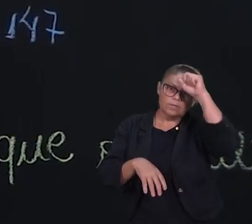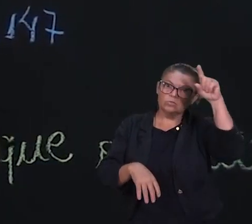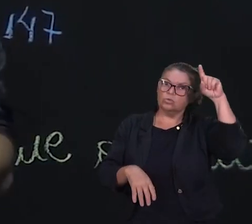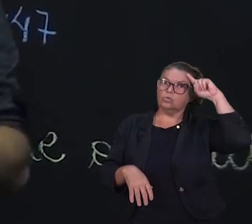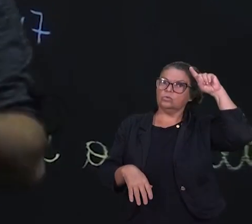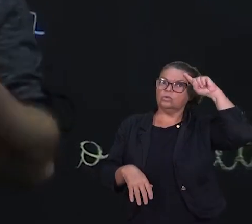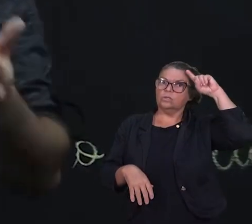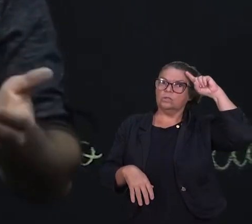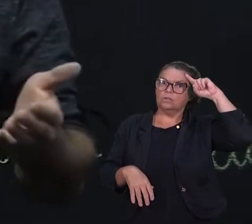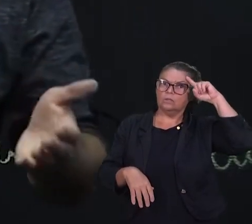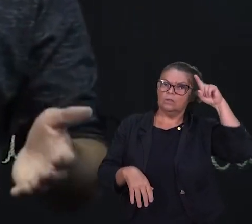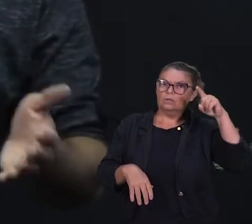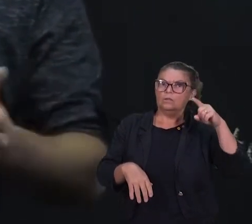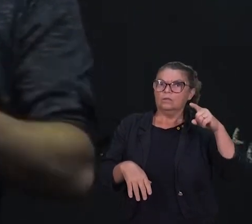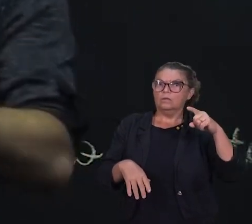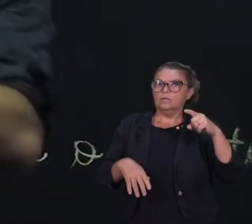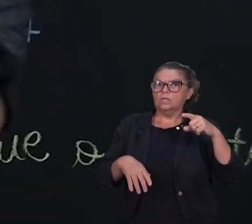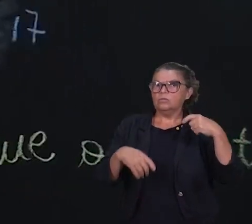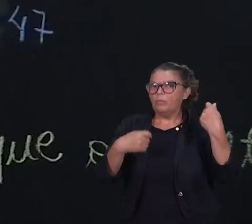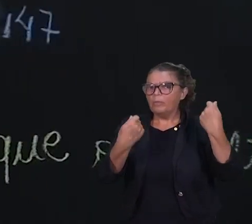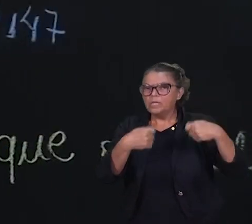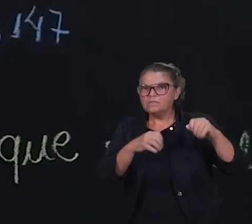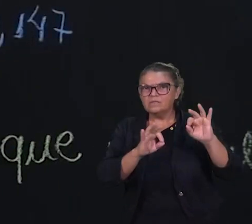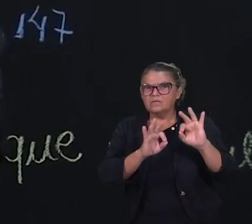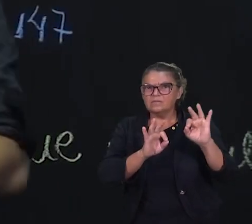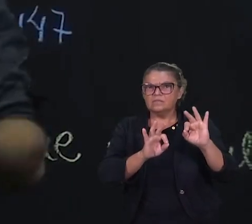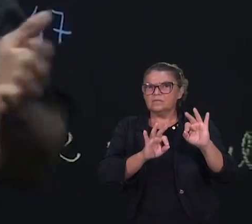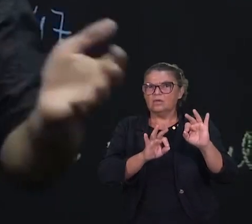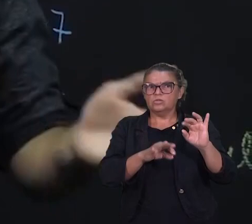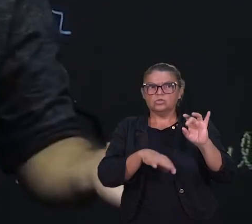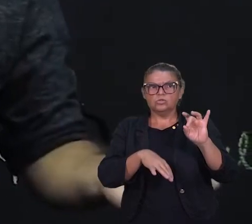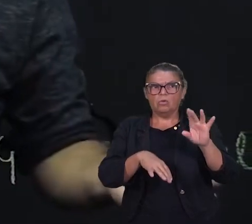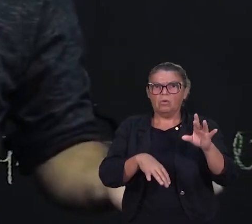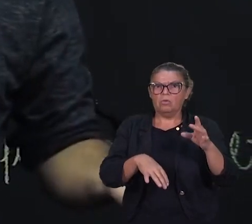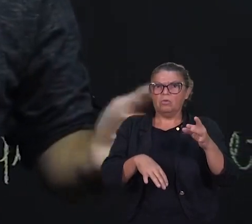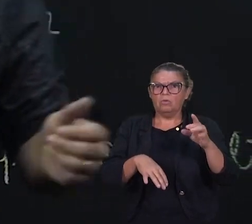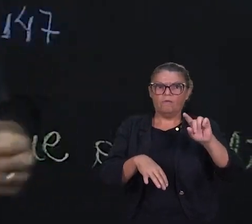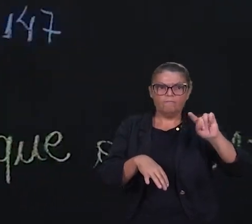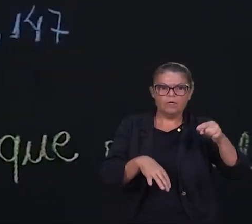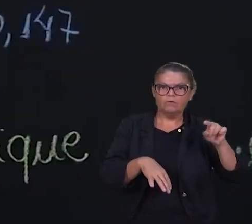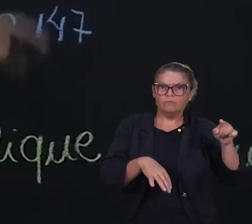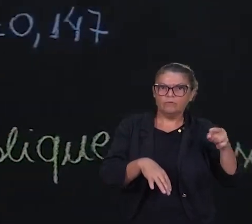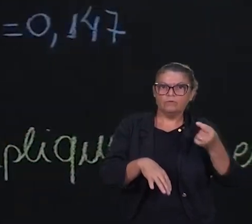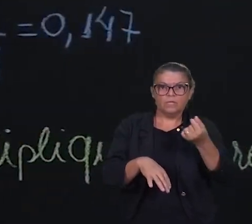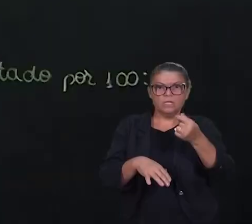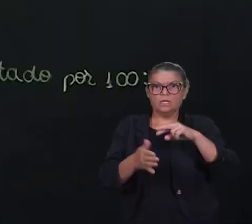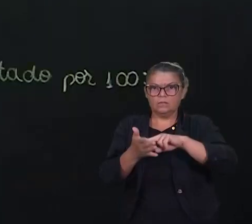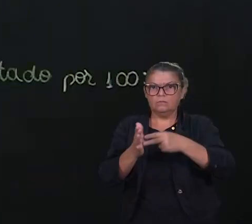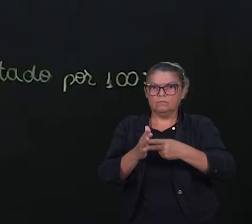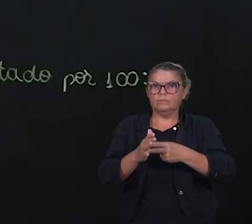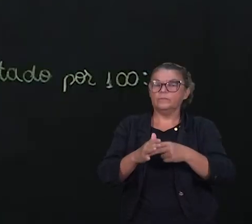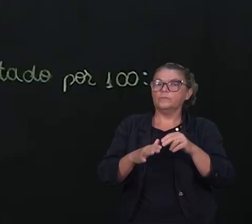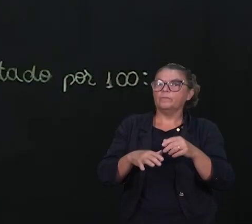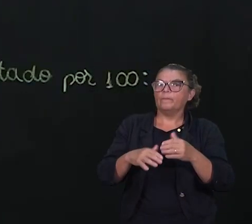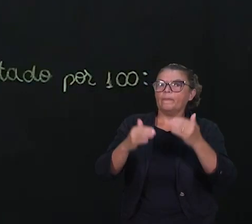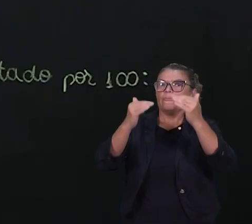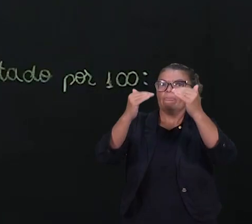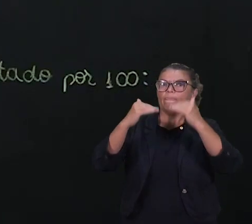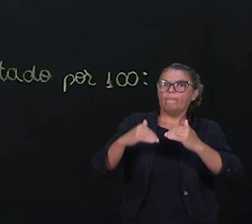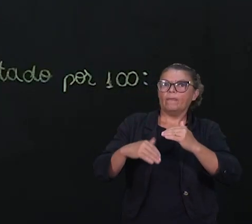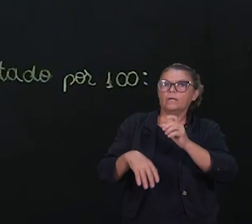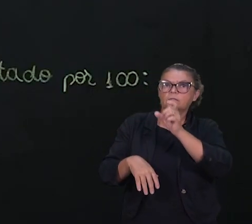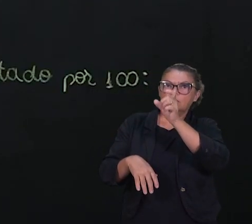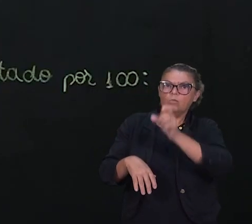cotidiano também, sem a necessidade de ter dinheiro envolvida nessa situação, tá bom? Aqui nesse caso eu tenho uma